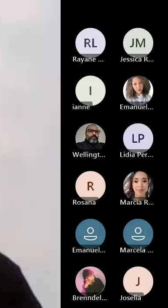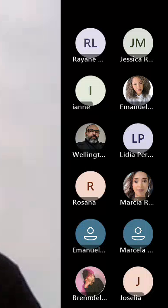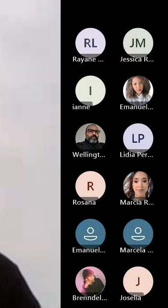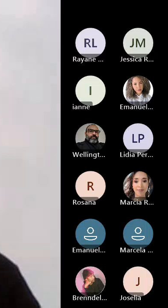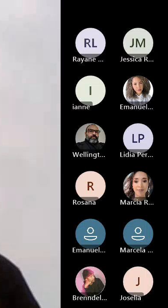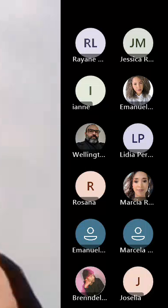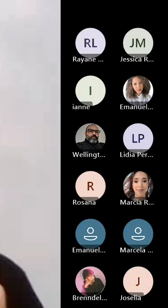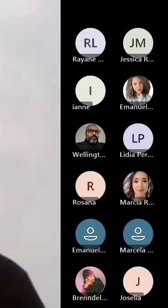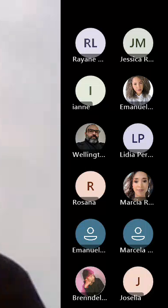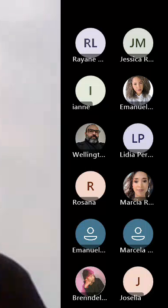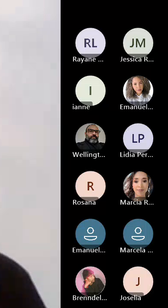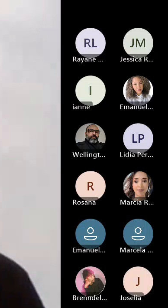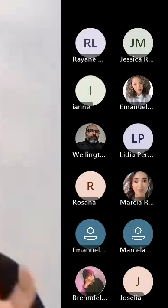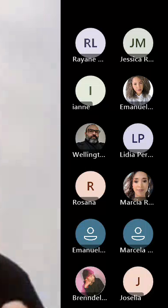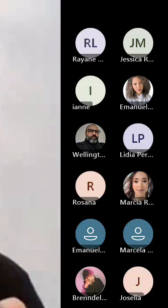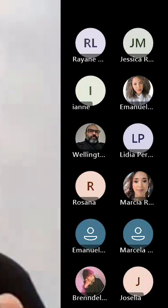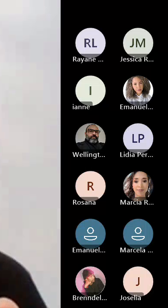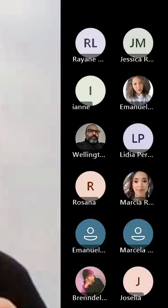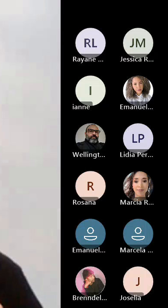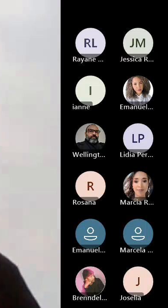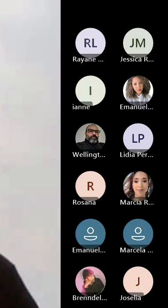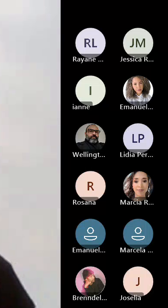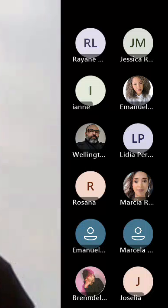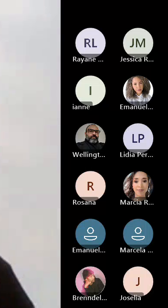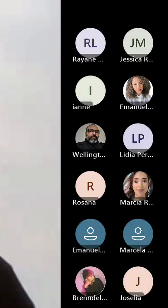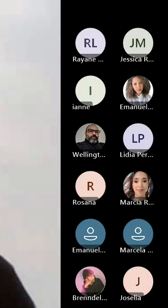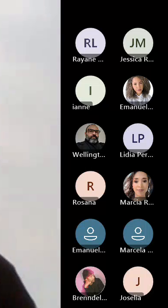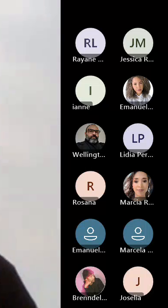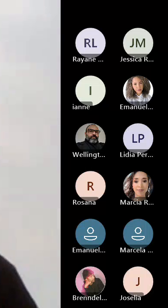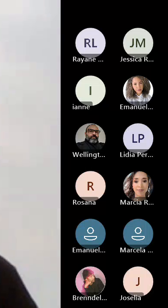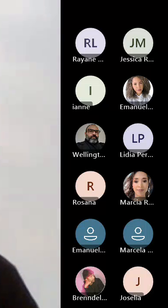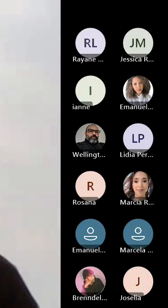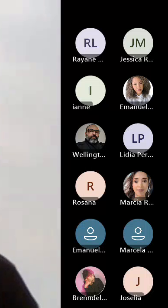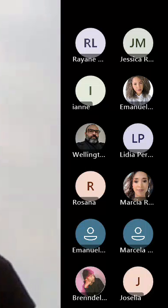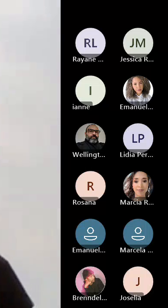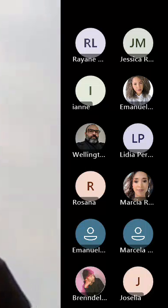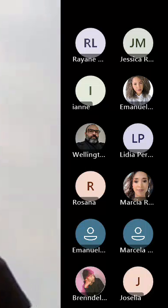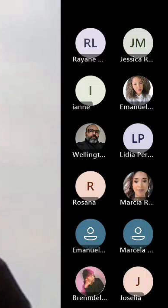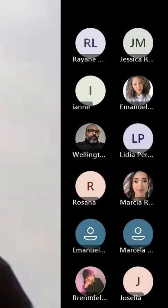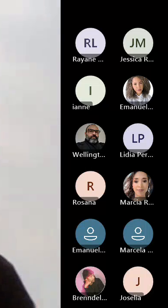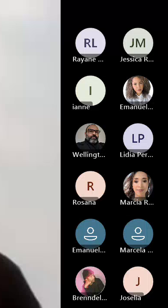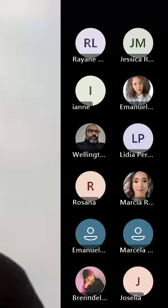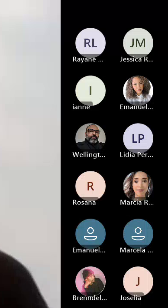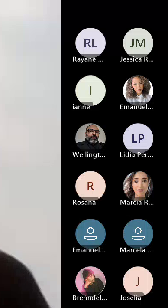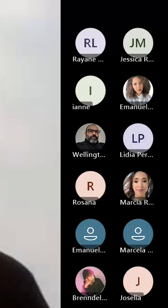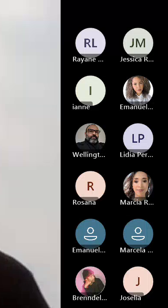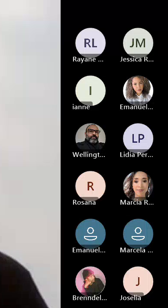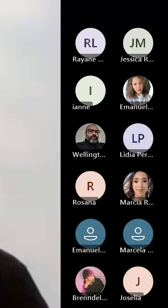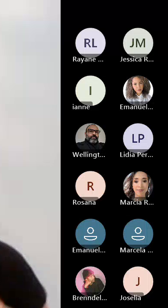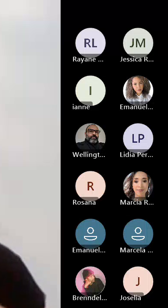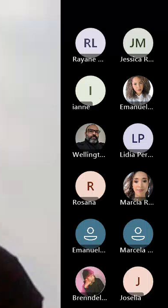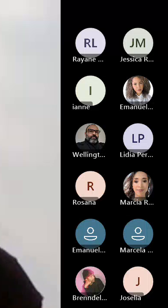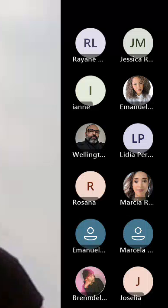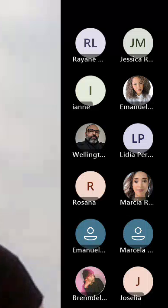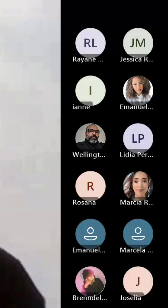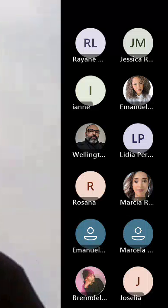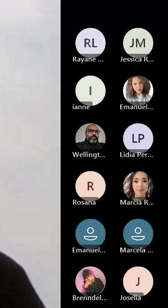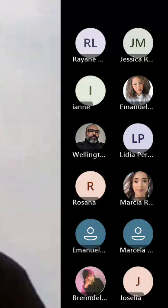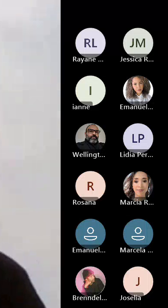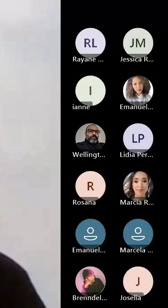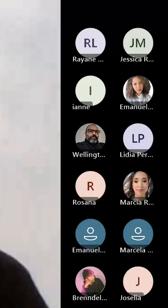de discussão, ou eu entro nesses tantos de coisa que está aberta aqui e comento alguma coisa? Olha, agora, como foi